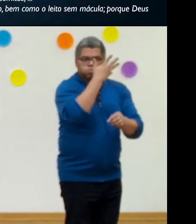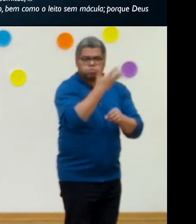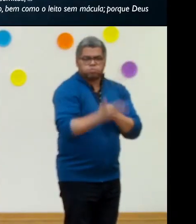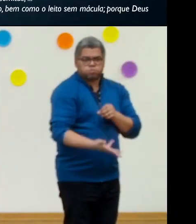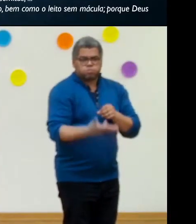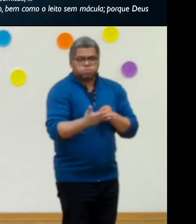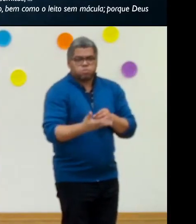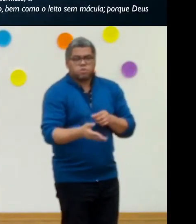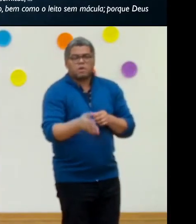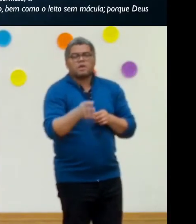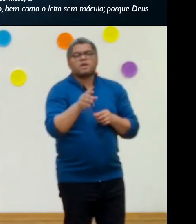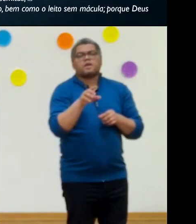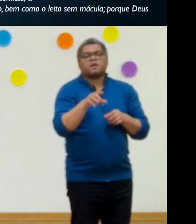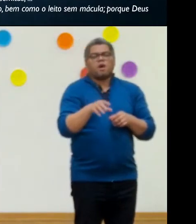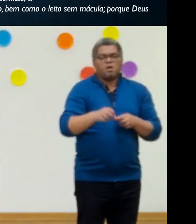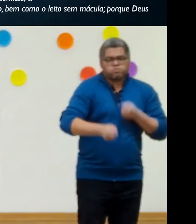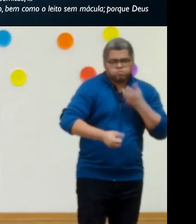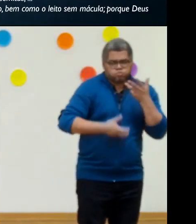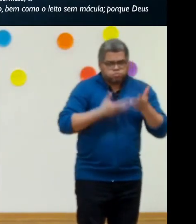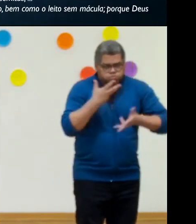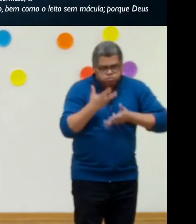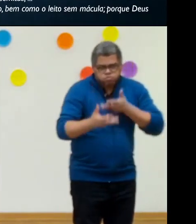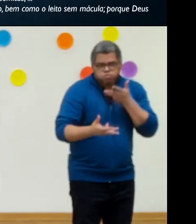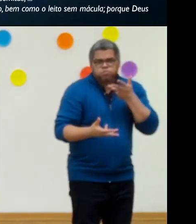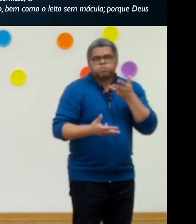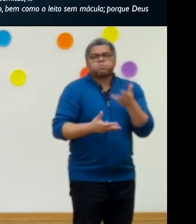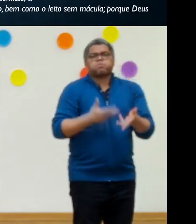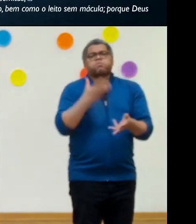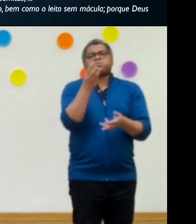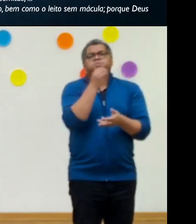adultério e insaciáveis do pecado,